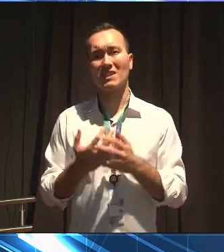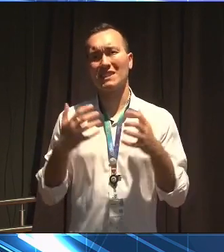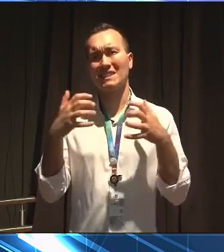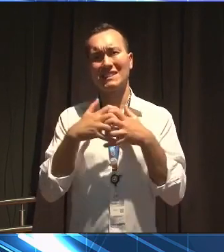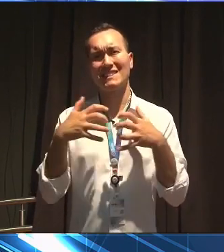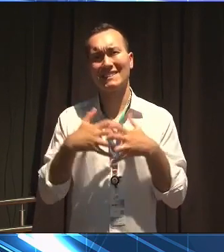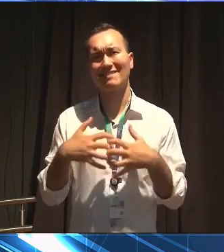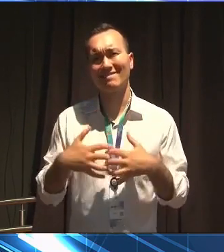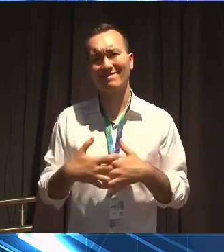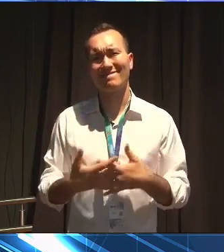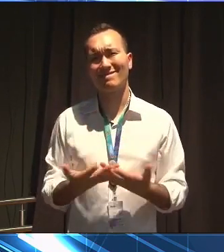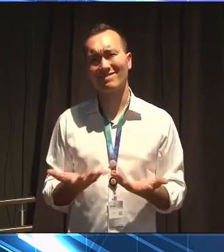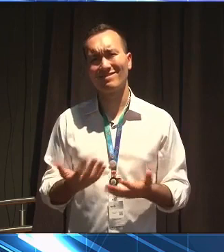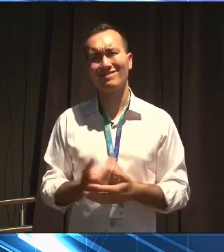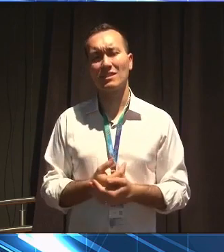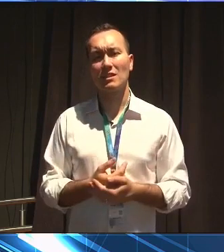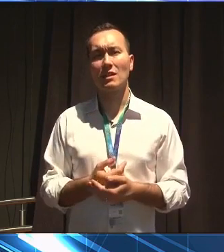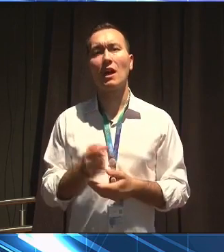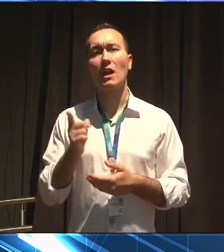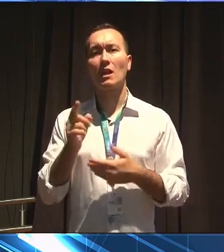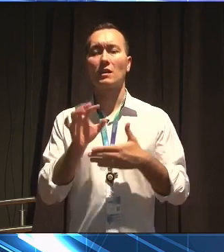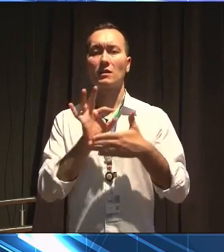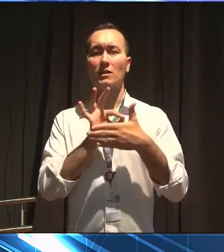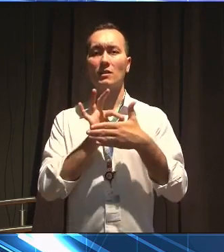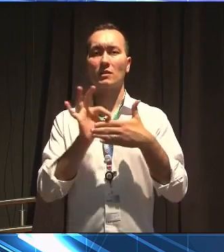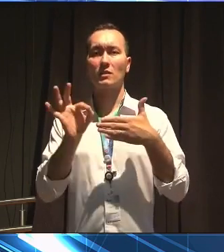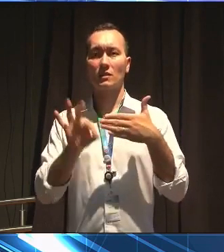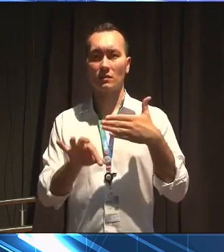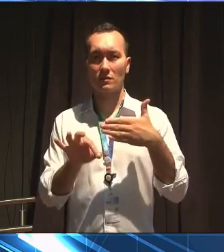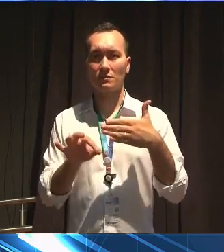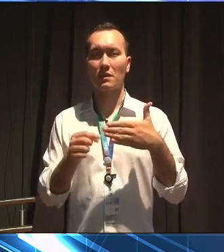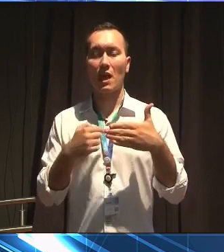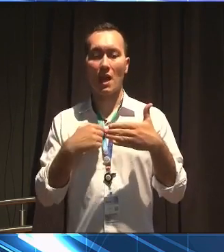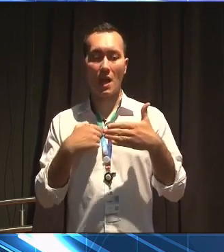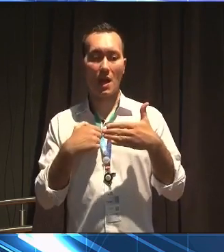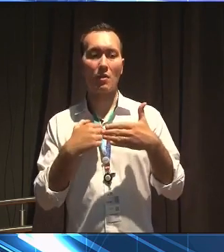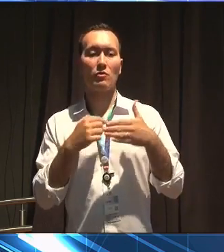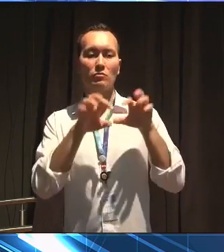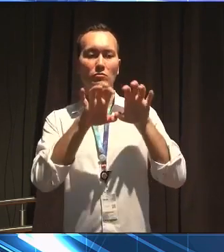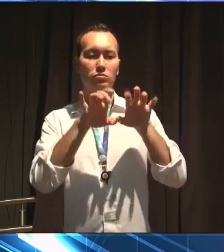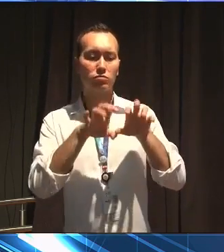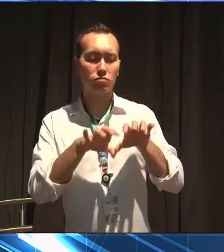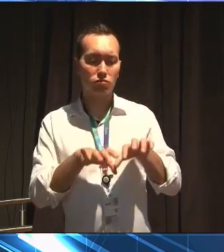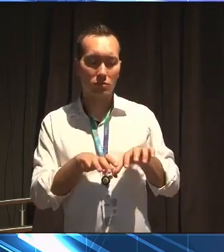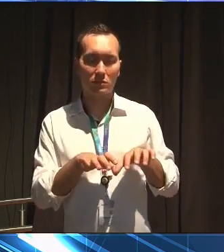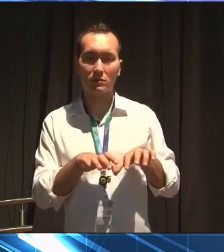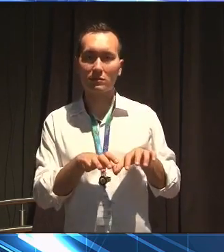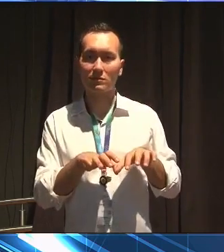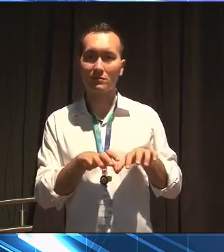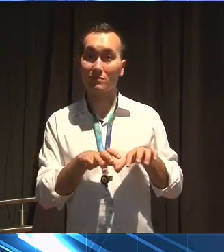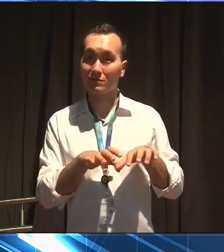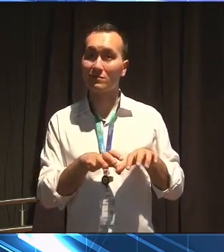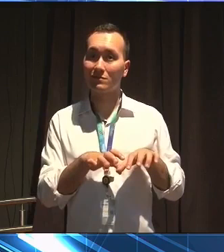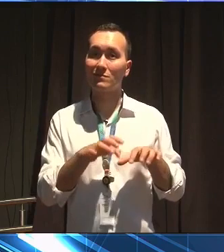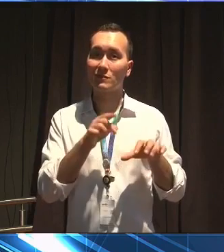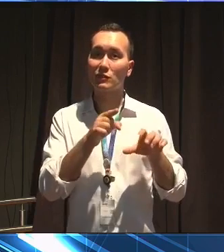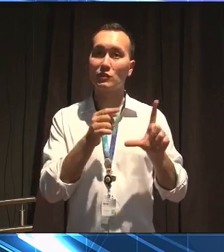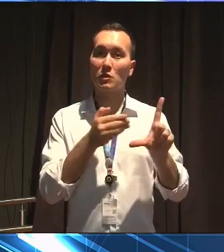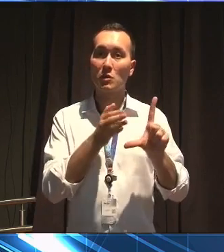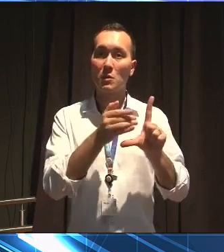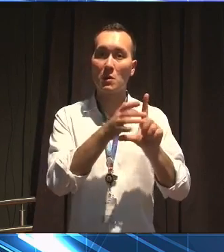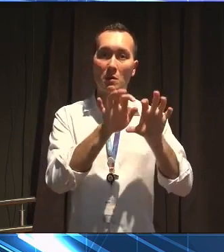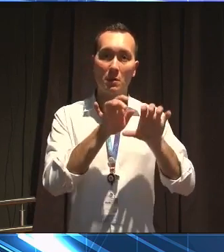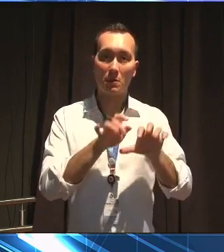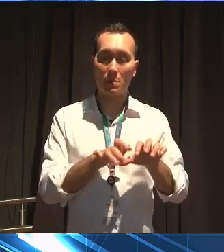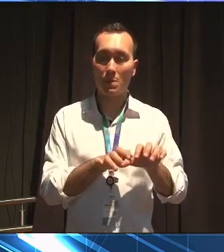mim. Eu vou lá no front-end e tiro a responsabilidade e aquela complexidade que o browser resolveu e trago